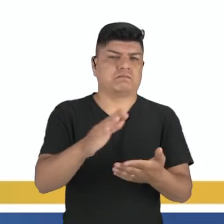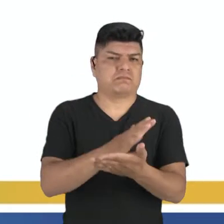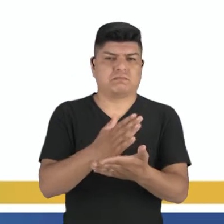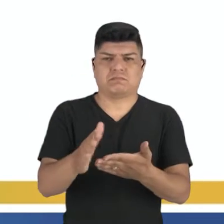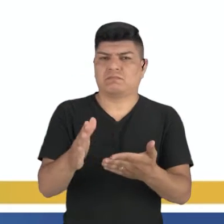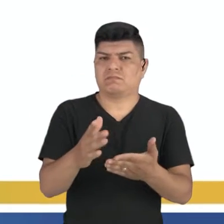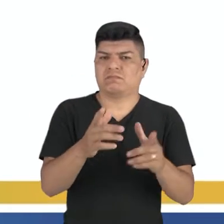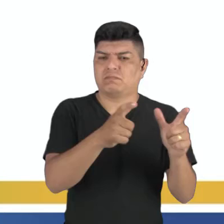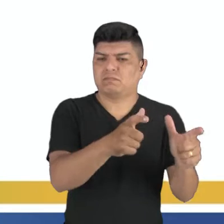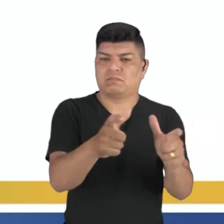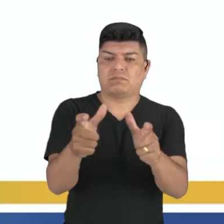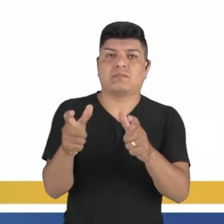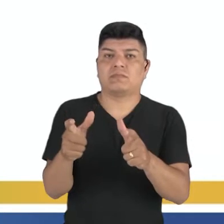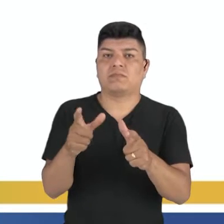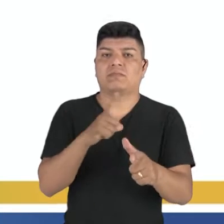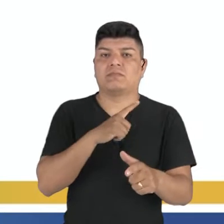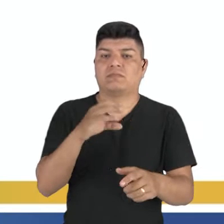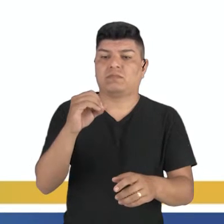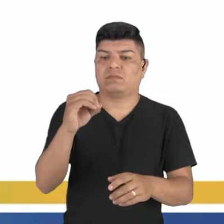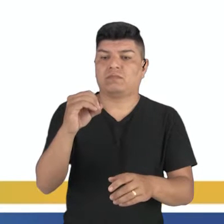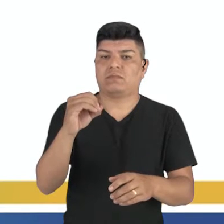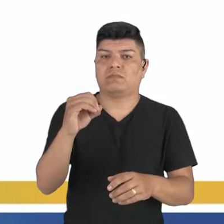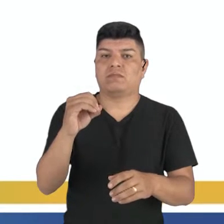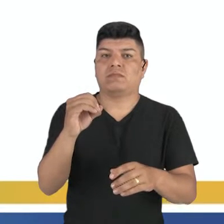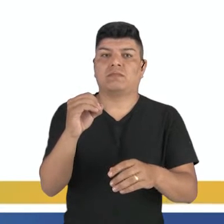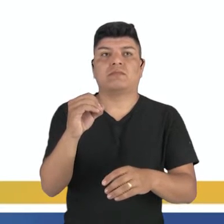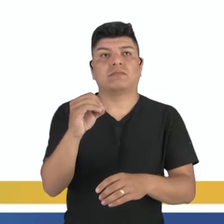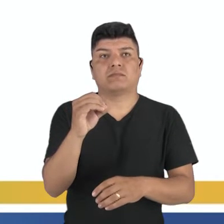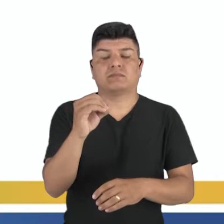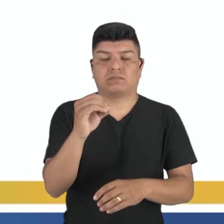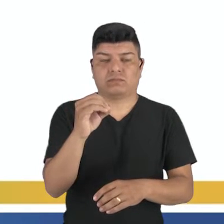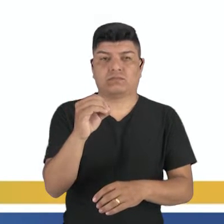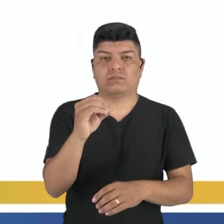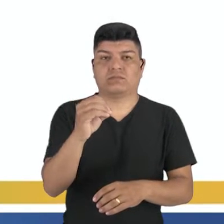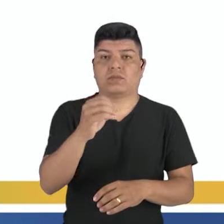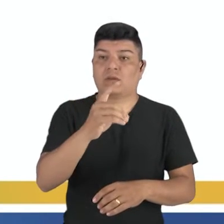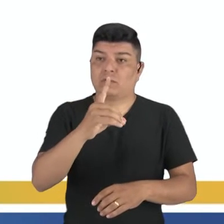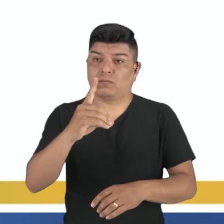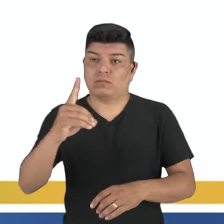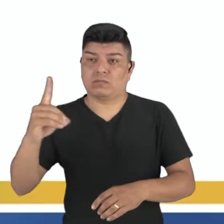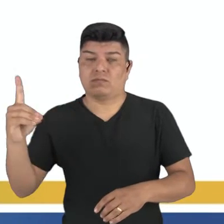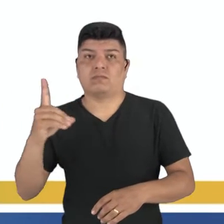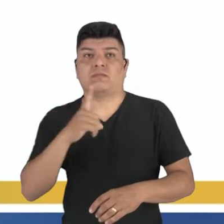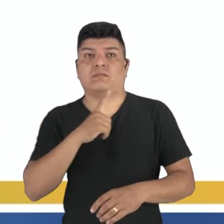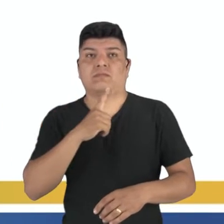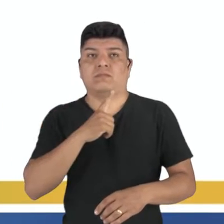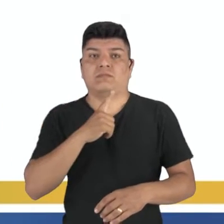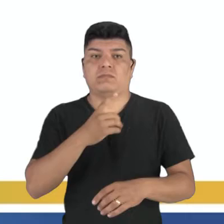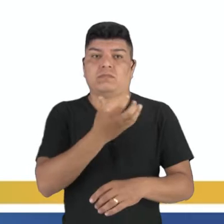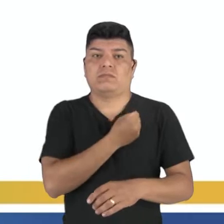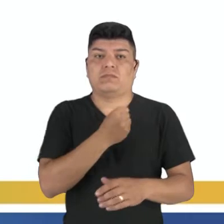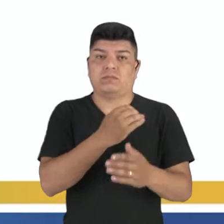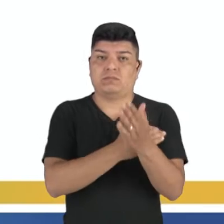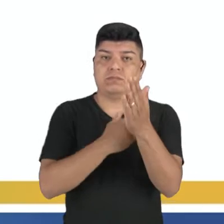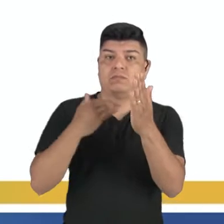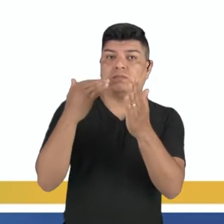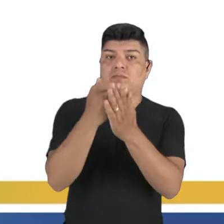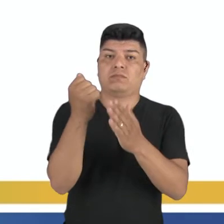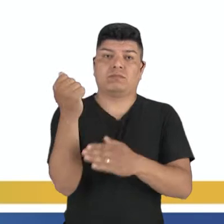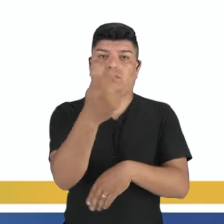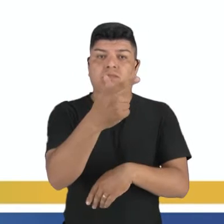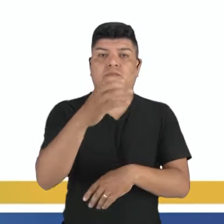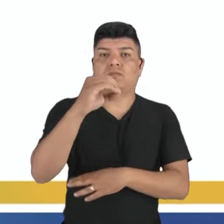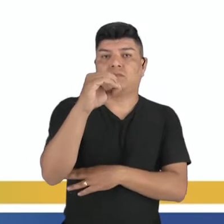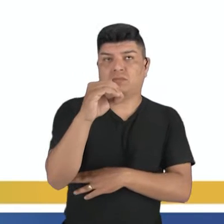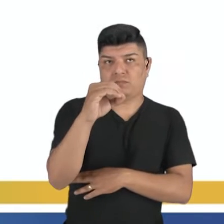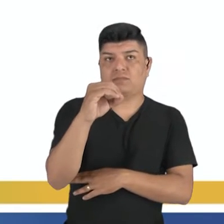qualquer direção e tem o zero como ponto central. À direita estão os números maiores que zero, que são os números